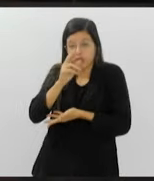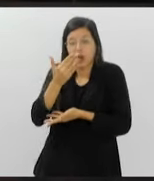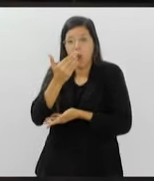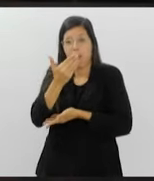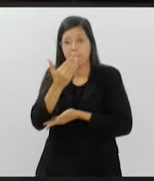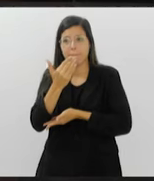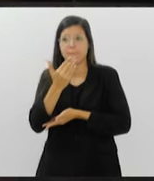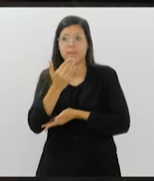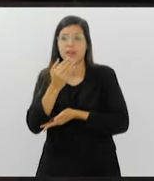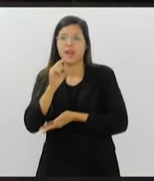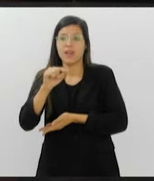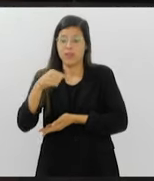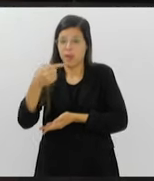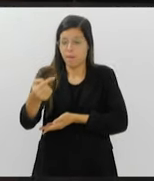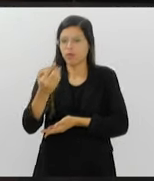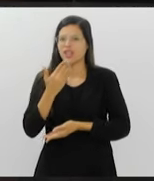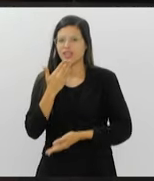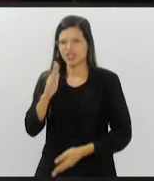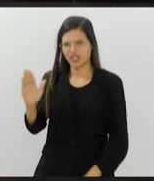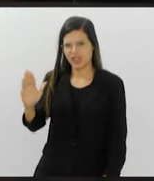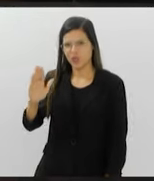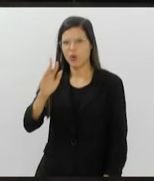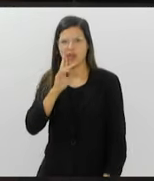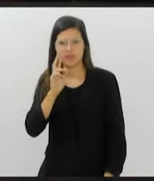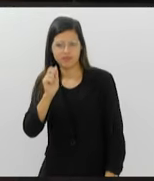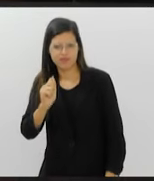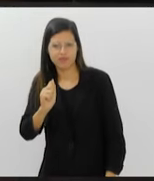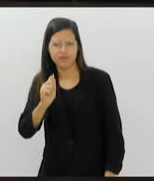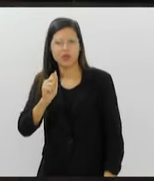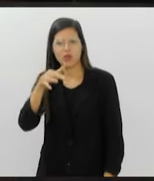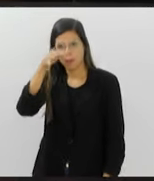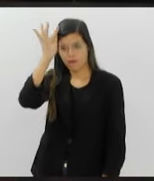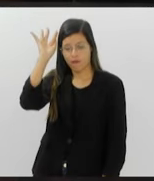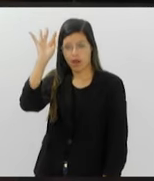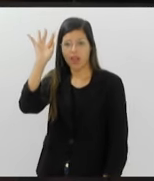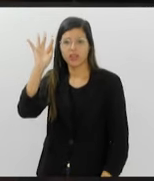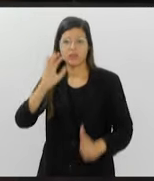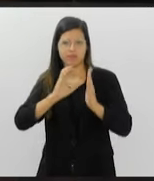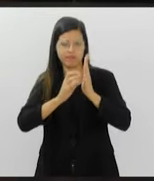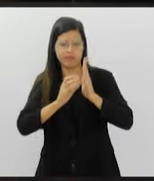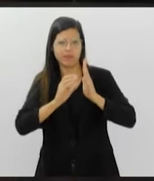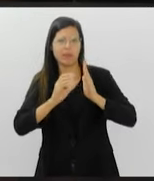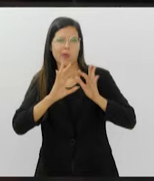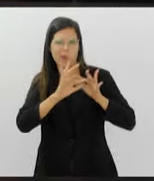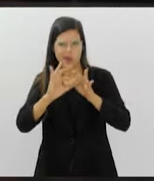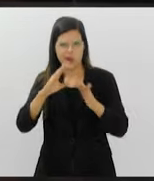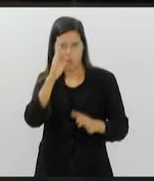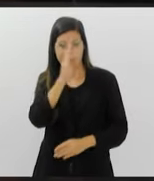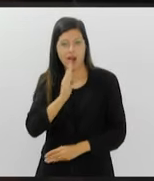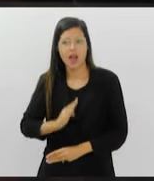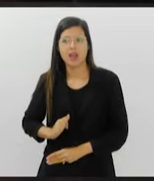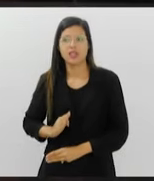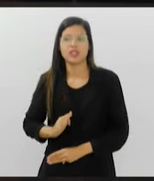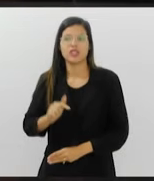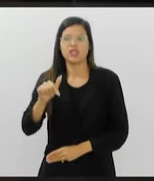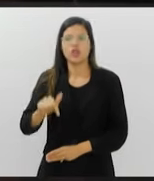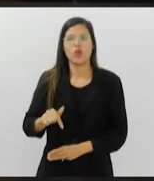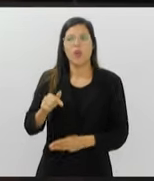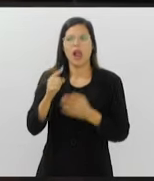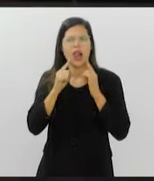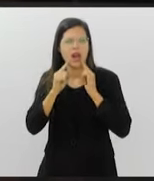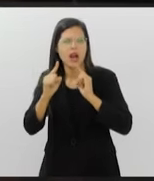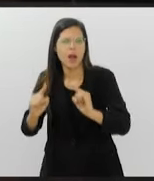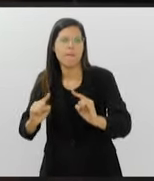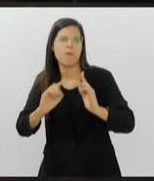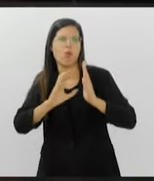de Amorim de Pacheco, quando a gente lançou a chapa pela União Brasil, e meteu a porrada no PT, meteu a